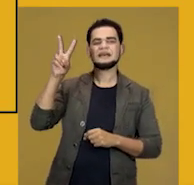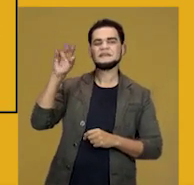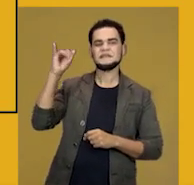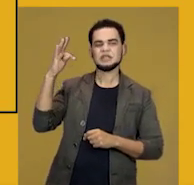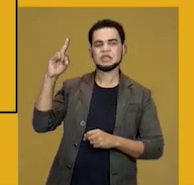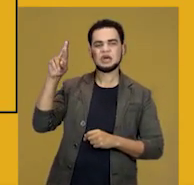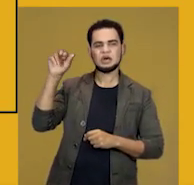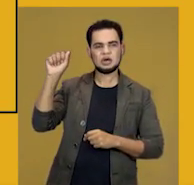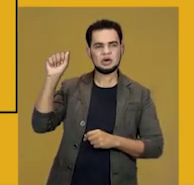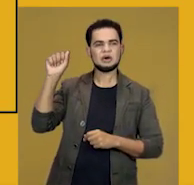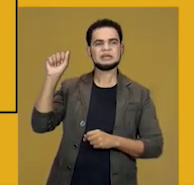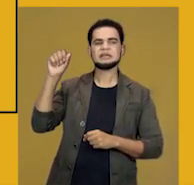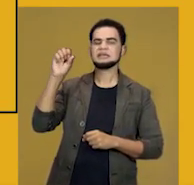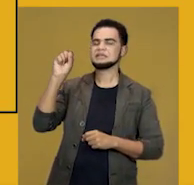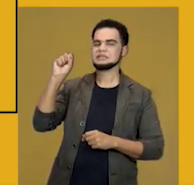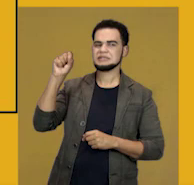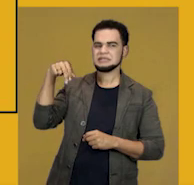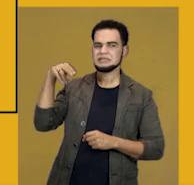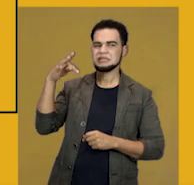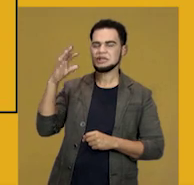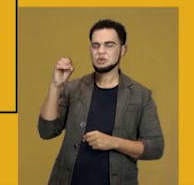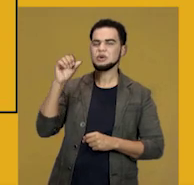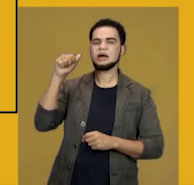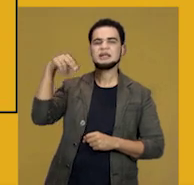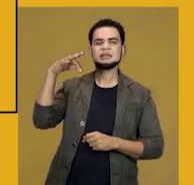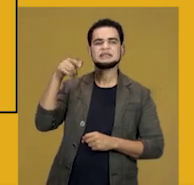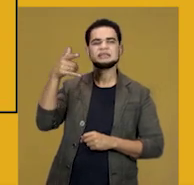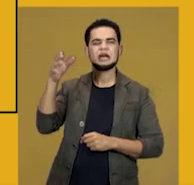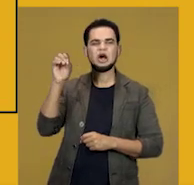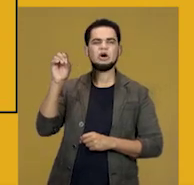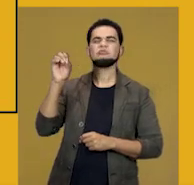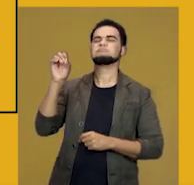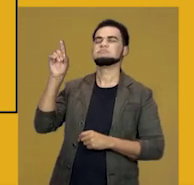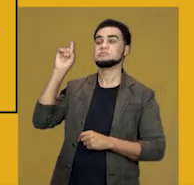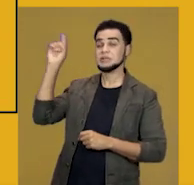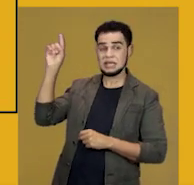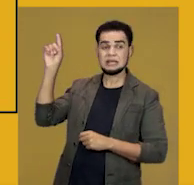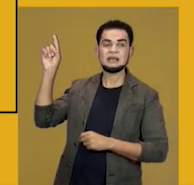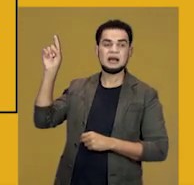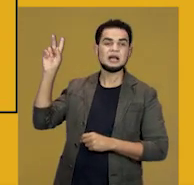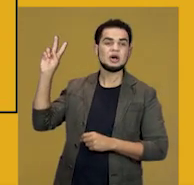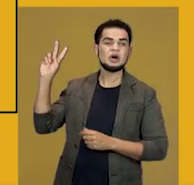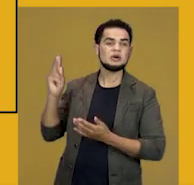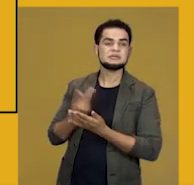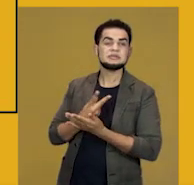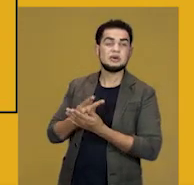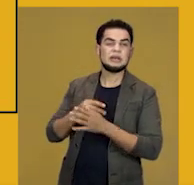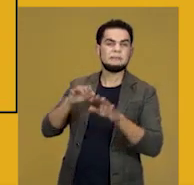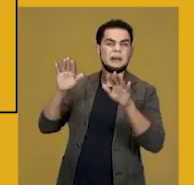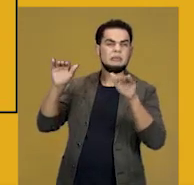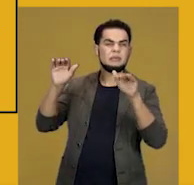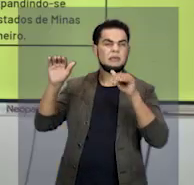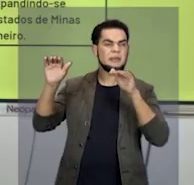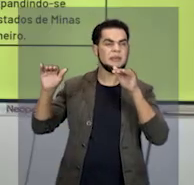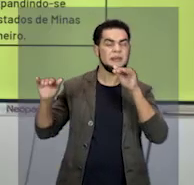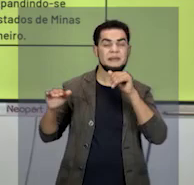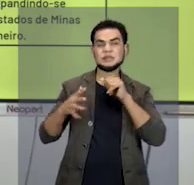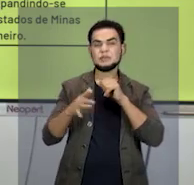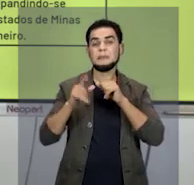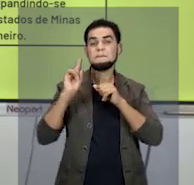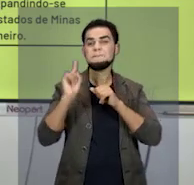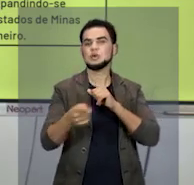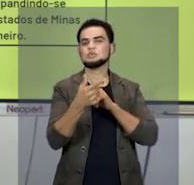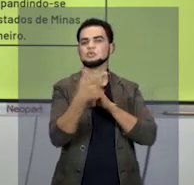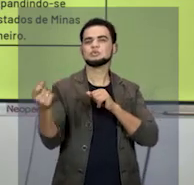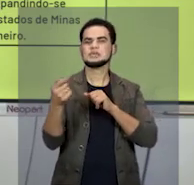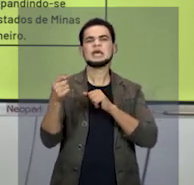no estado de Pernambuco, né, reunindo ali em torno de 1.200 trabalhadores rurais. Então, ali vamos dizer assim que oficialmente você tem a primeira